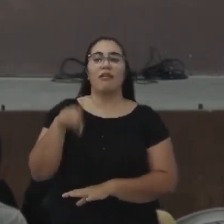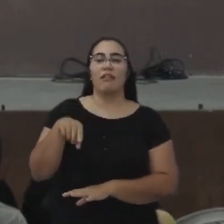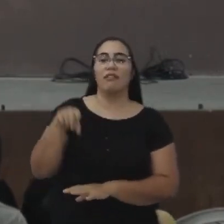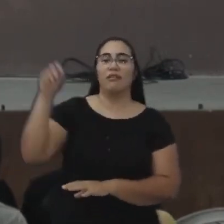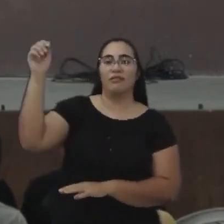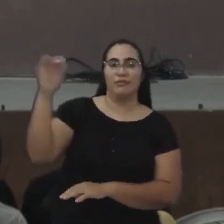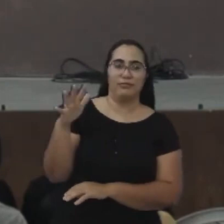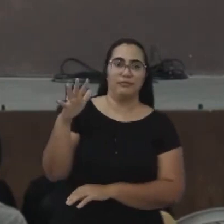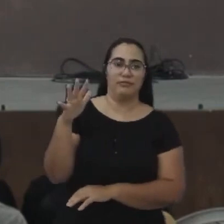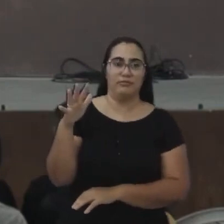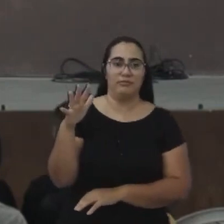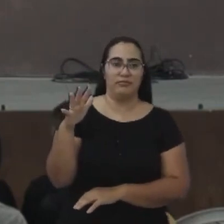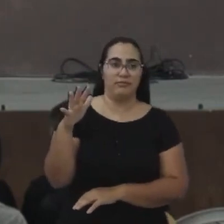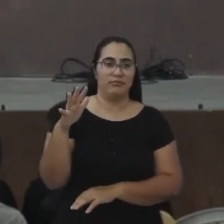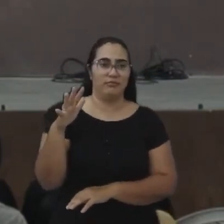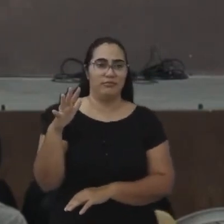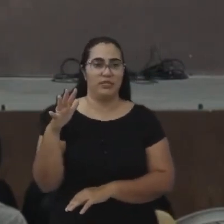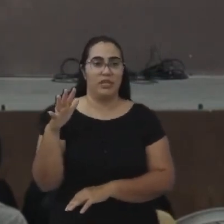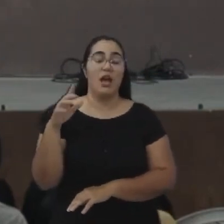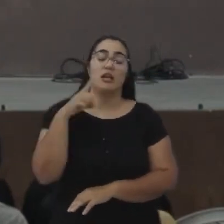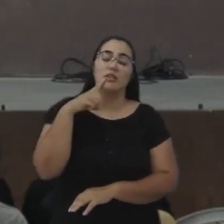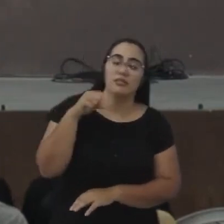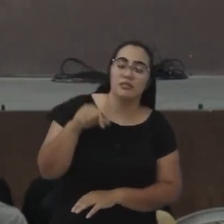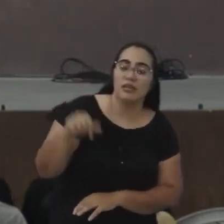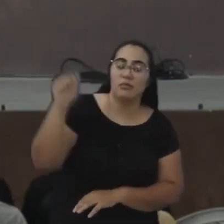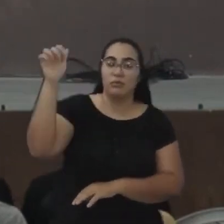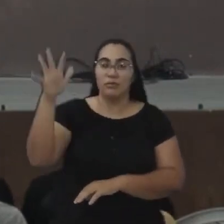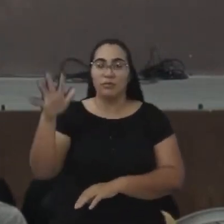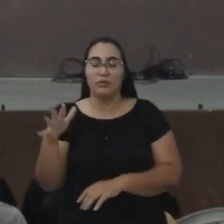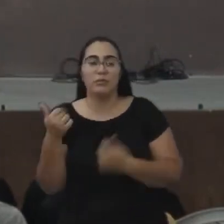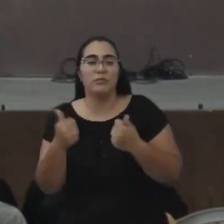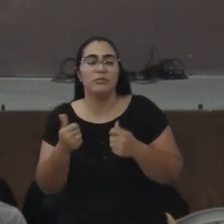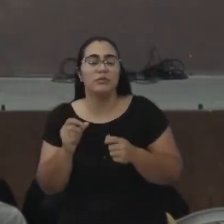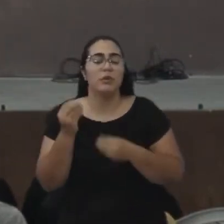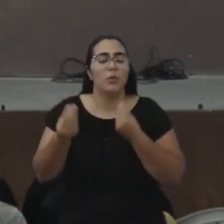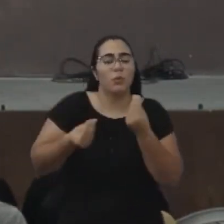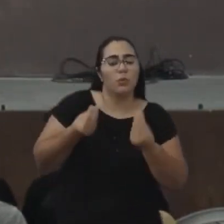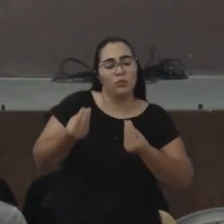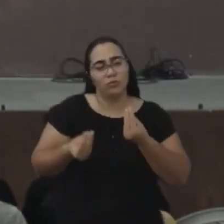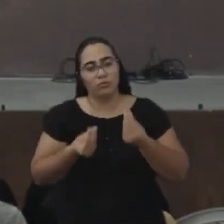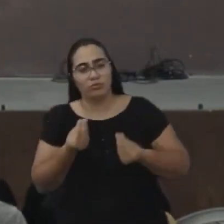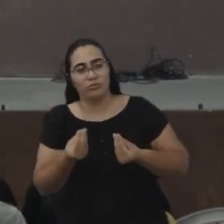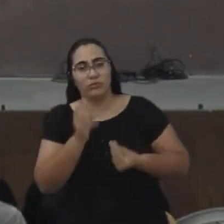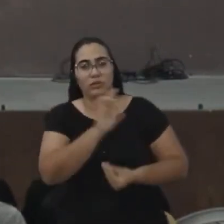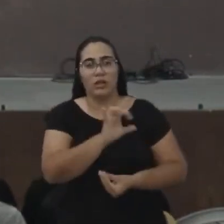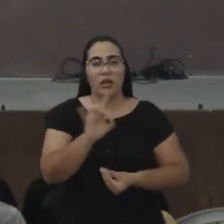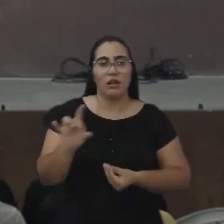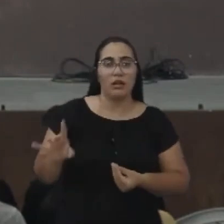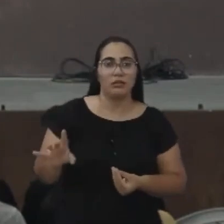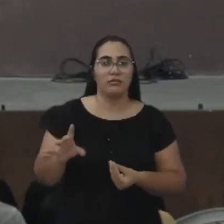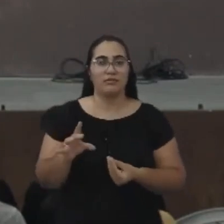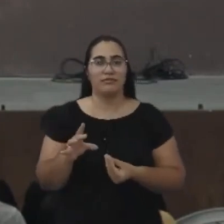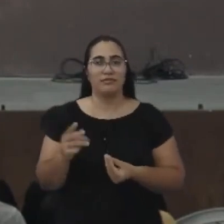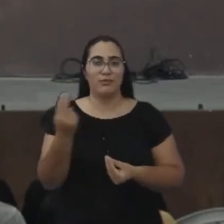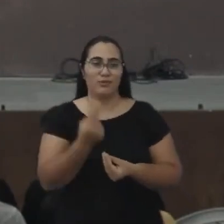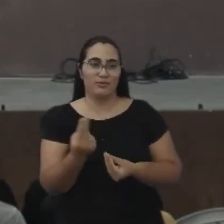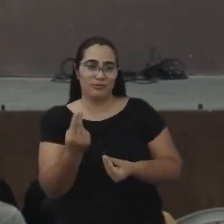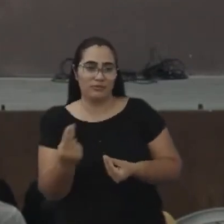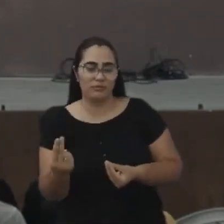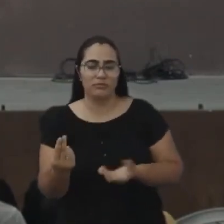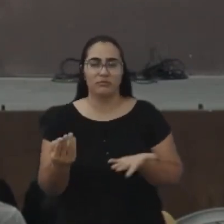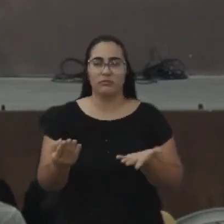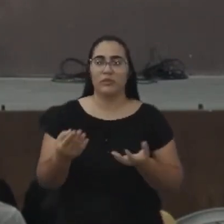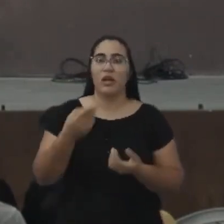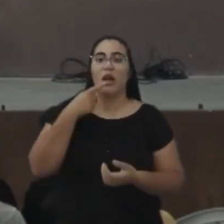luz. E como sal e como luz, ele vai determinar de que maneira cada elemento desse é usado. Ele diz,